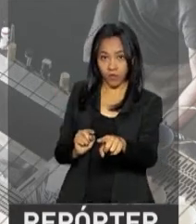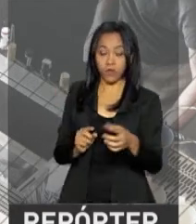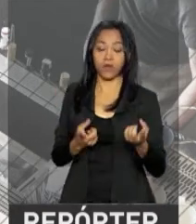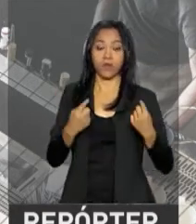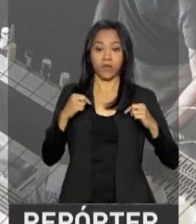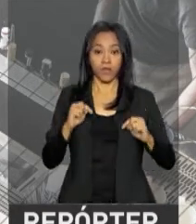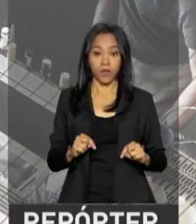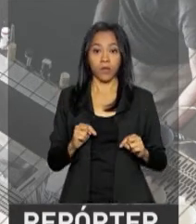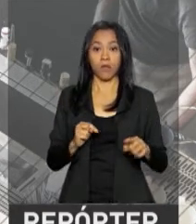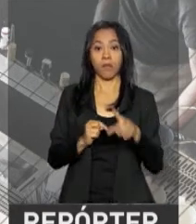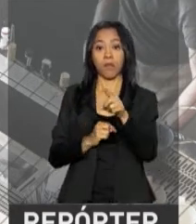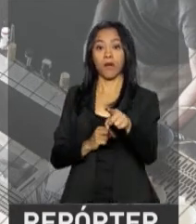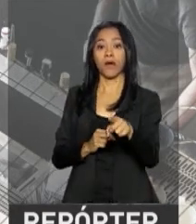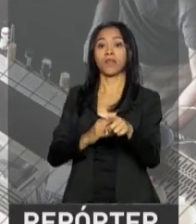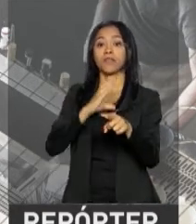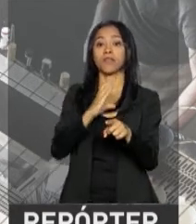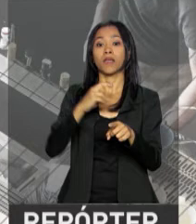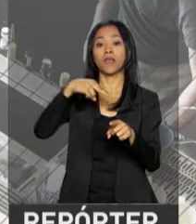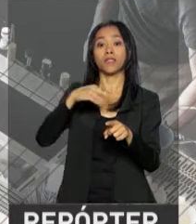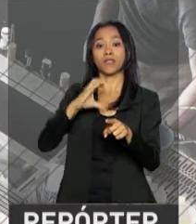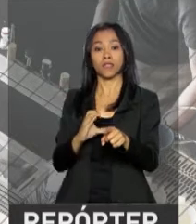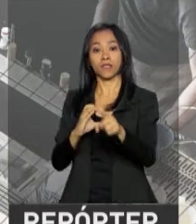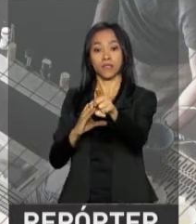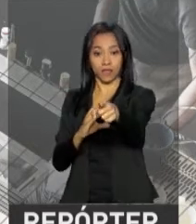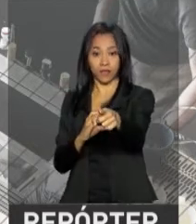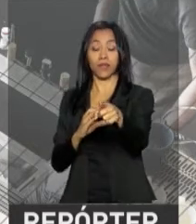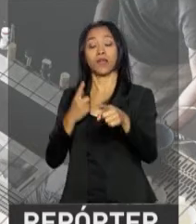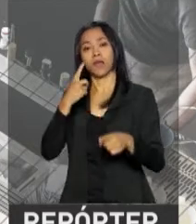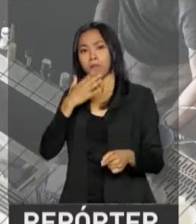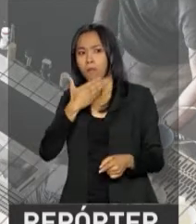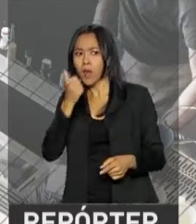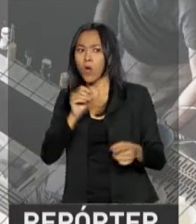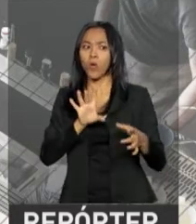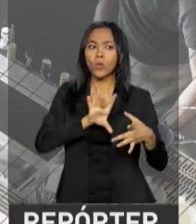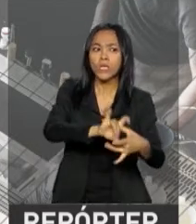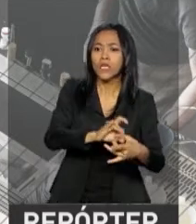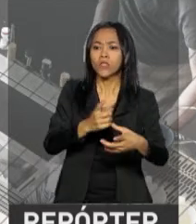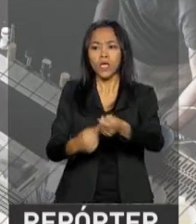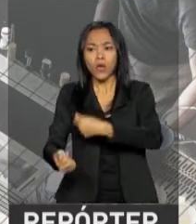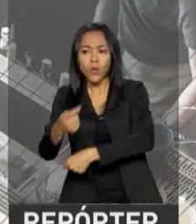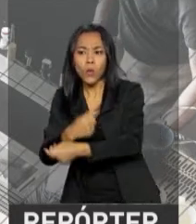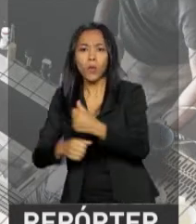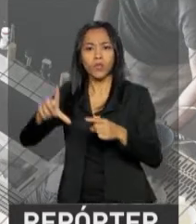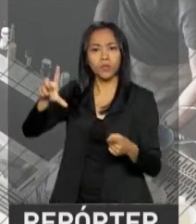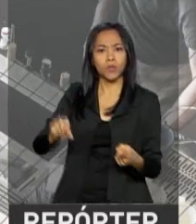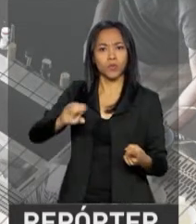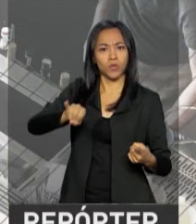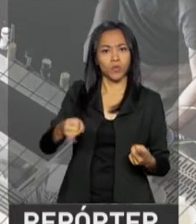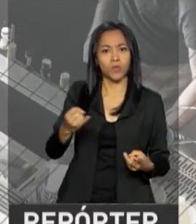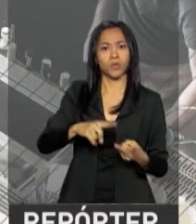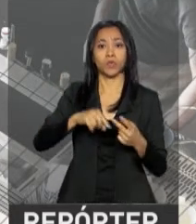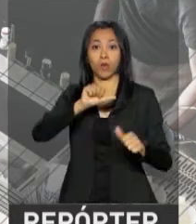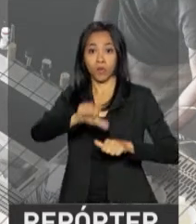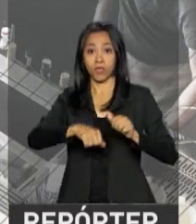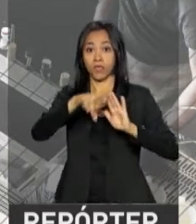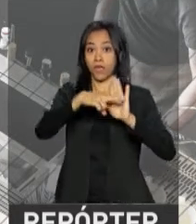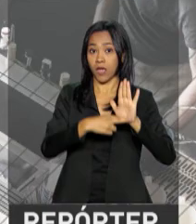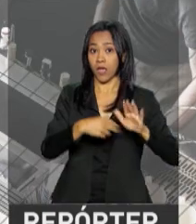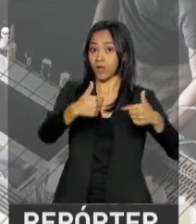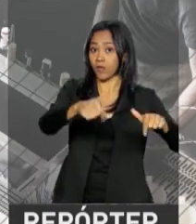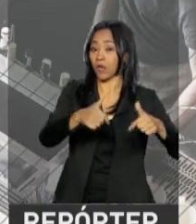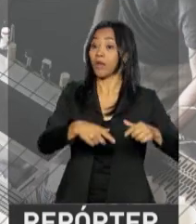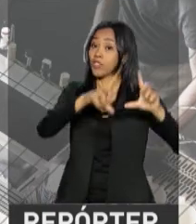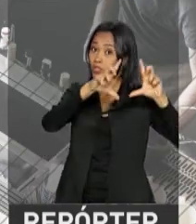Para a CNC, a melhora gradativa das condições econômicas, o recuo das taxas de juros, a reforma trabalhista e a queda